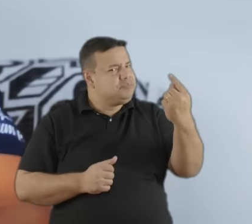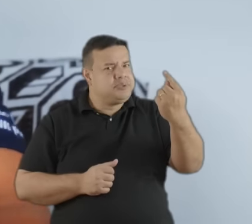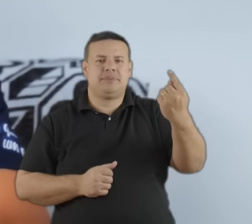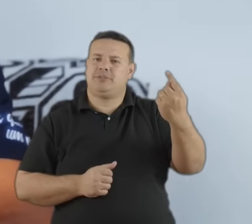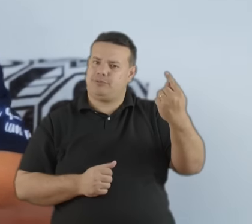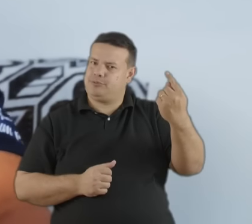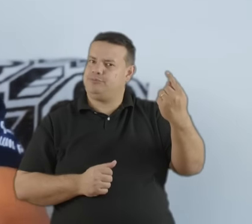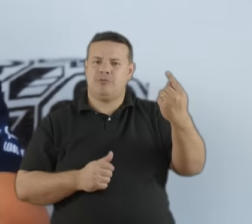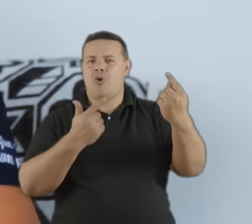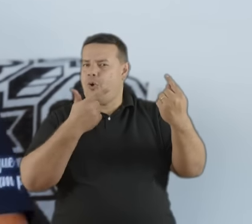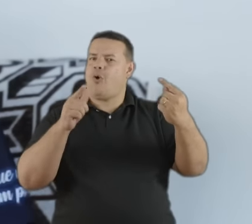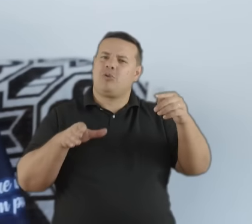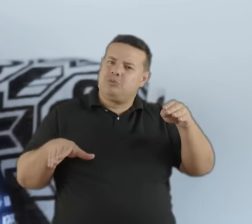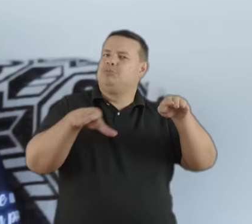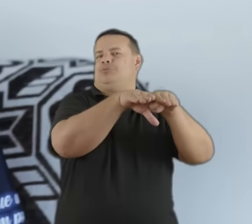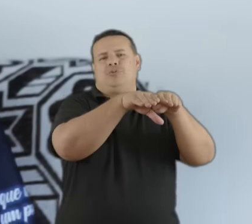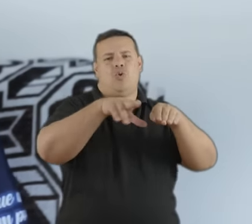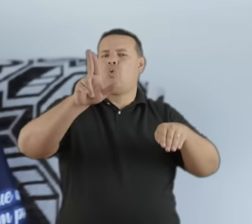Itabaiana, jamais